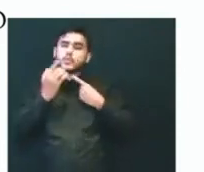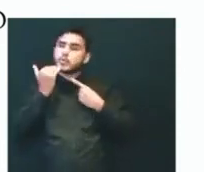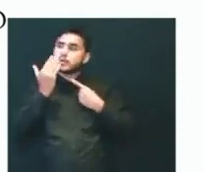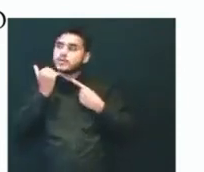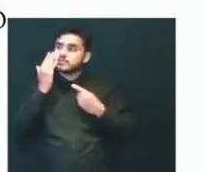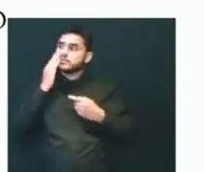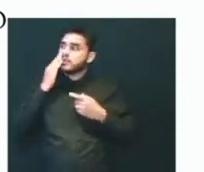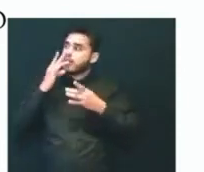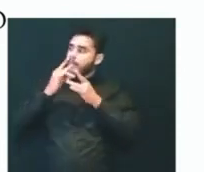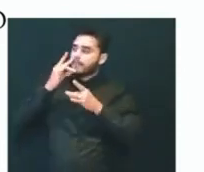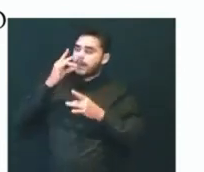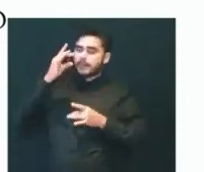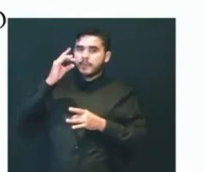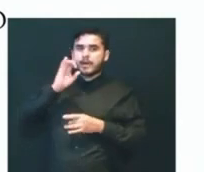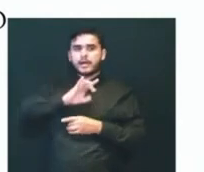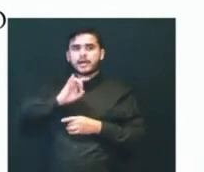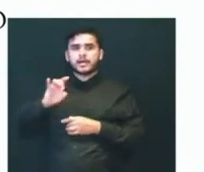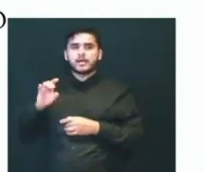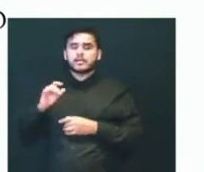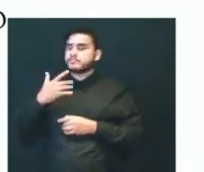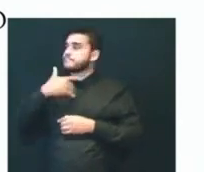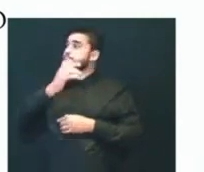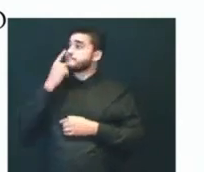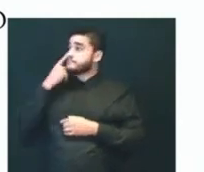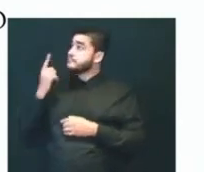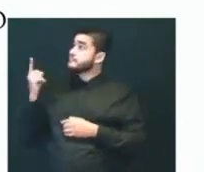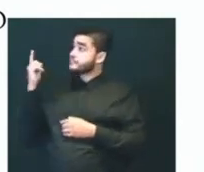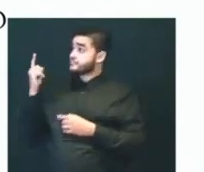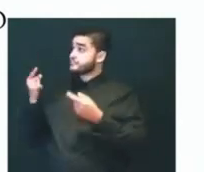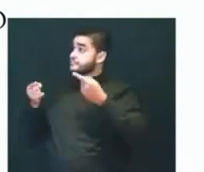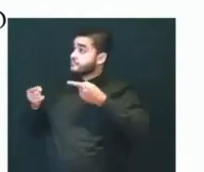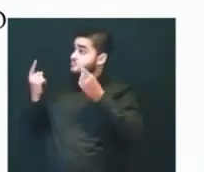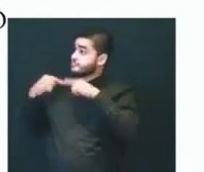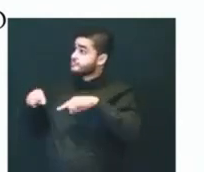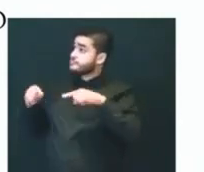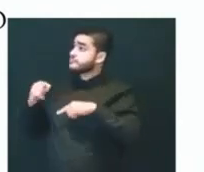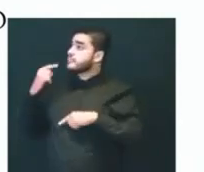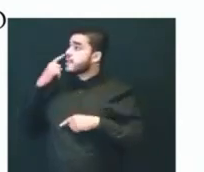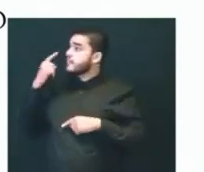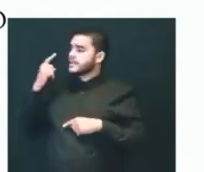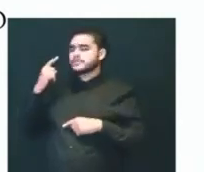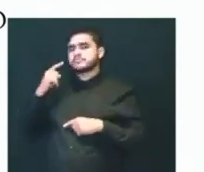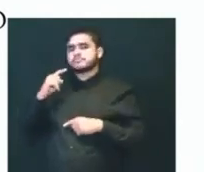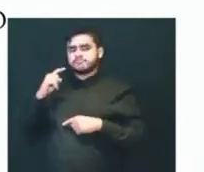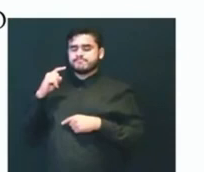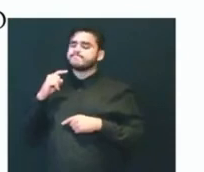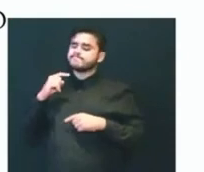uma palestra muito longa. E autoconhecimento emocional. É importante que o cuidador ele sempre